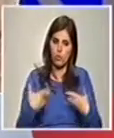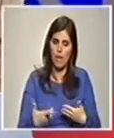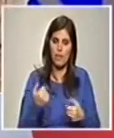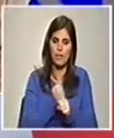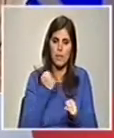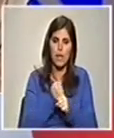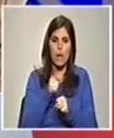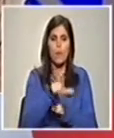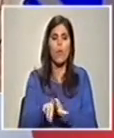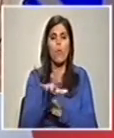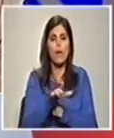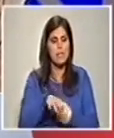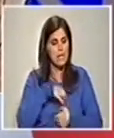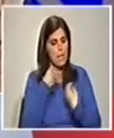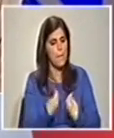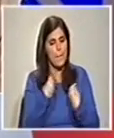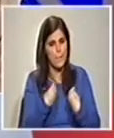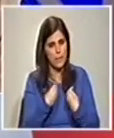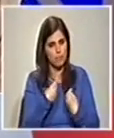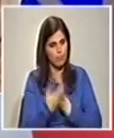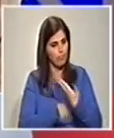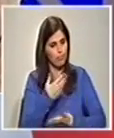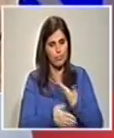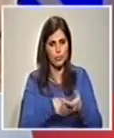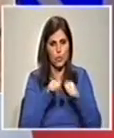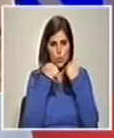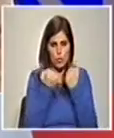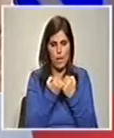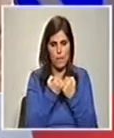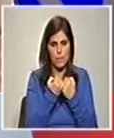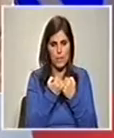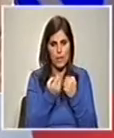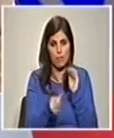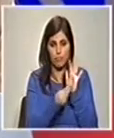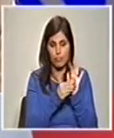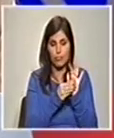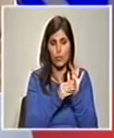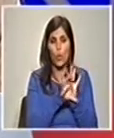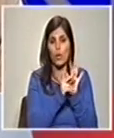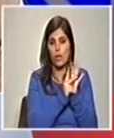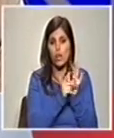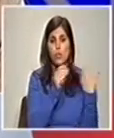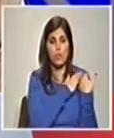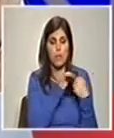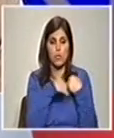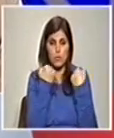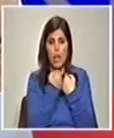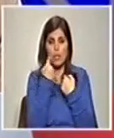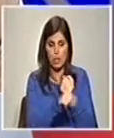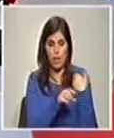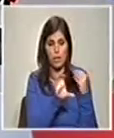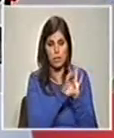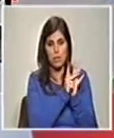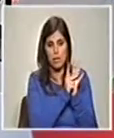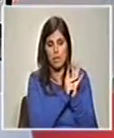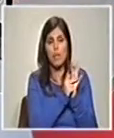num sítio onde se sente bem e onde se sente realizado socialmente. É uma classificação curricular, não é? As pessoas, a responsabilidade social que vem no nosso currículo já é